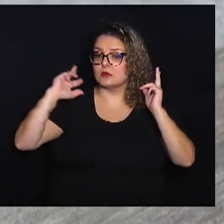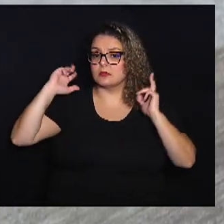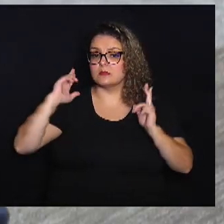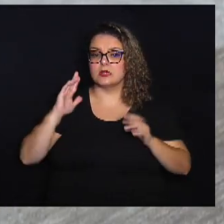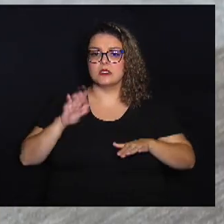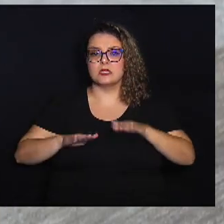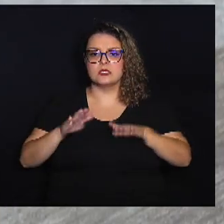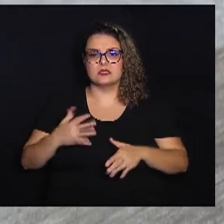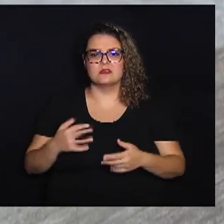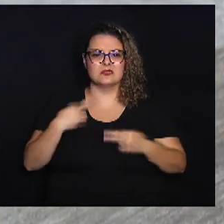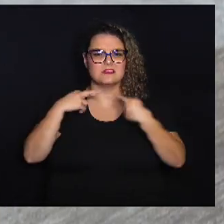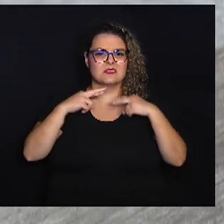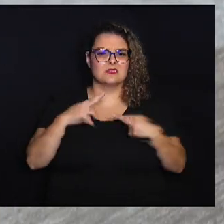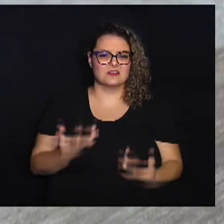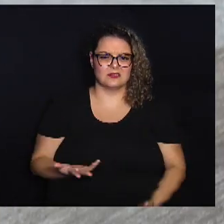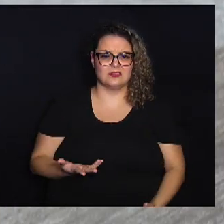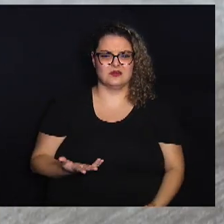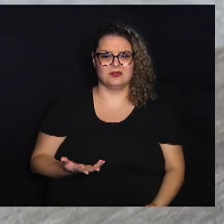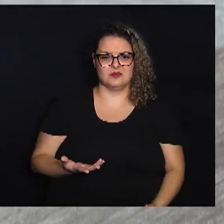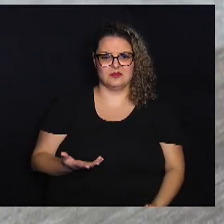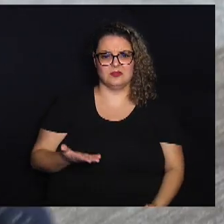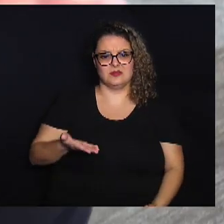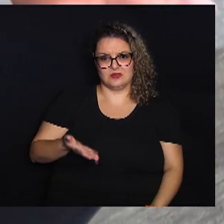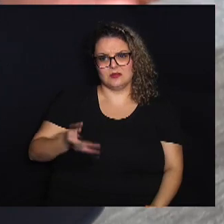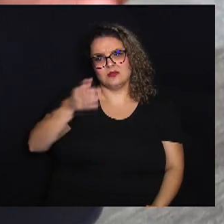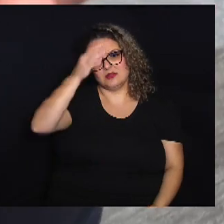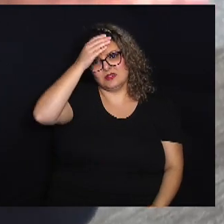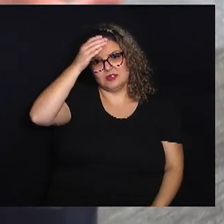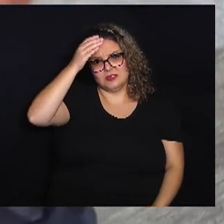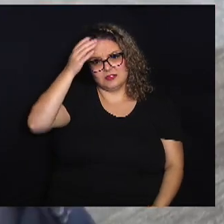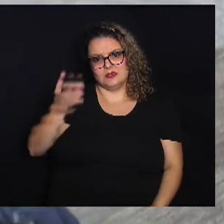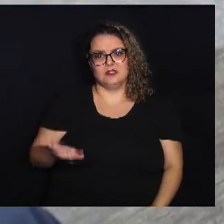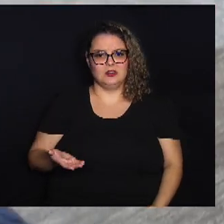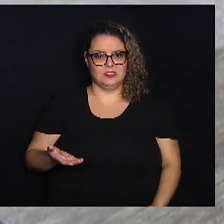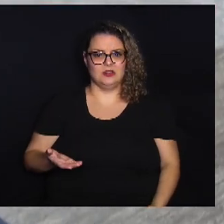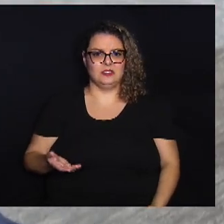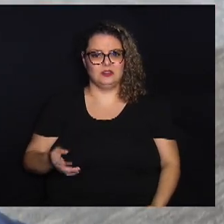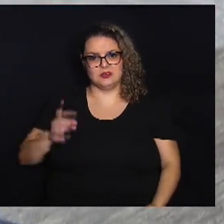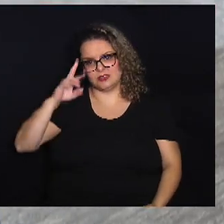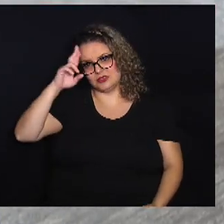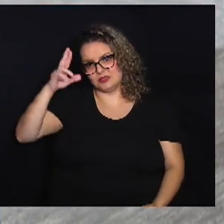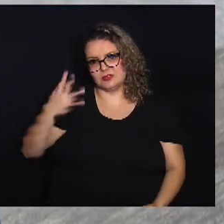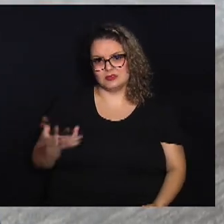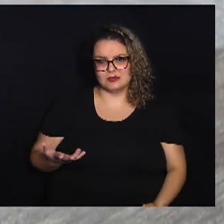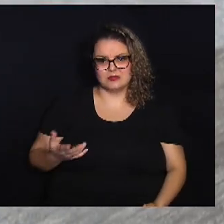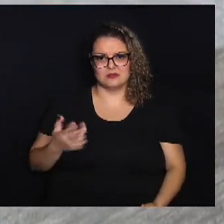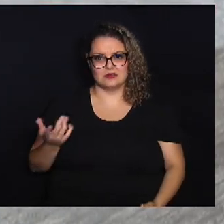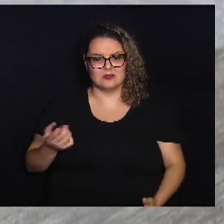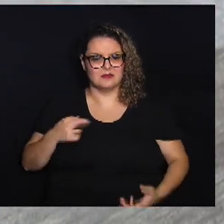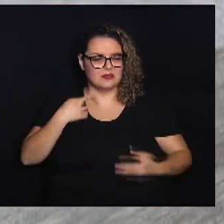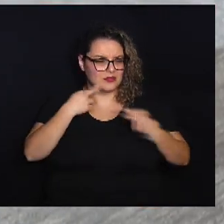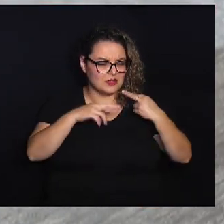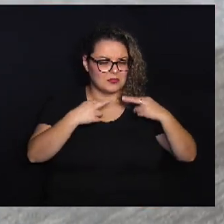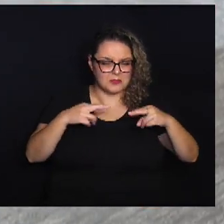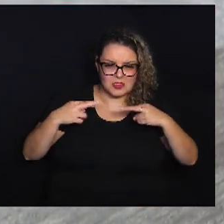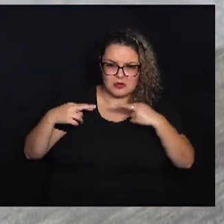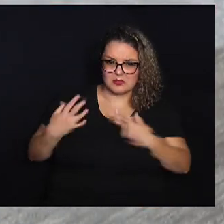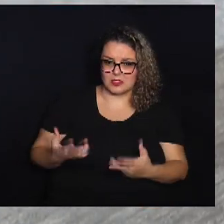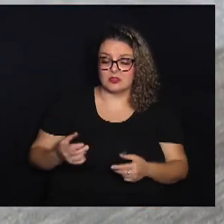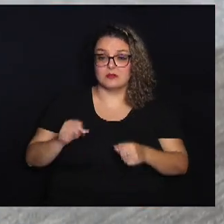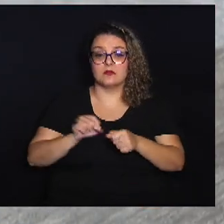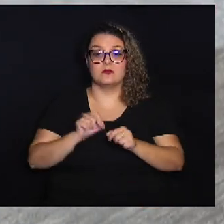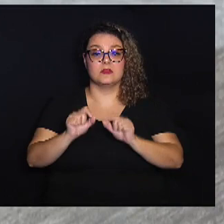até reclama pro cliente, do patrão, disso, aquilo, entendeu? E isso vai fazer o